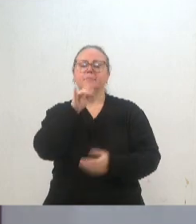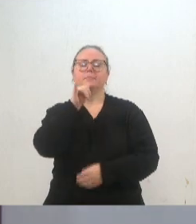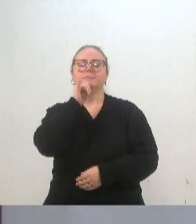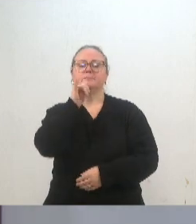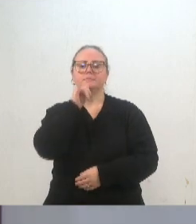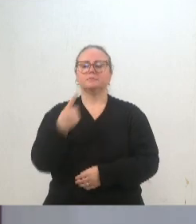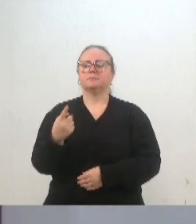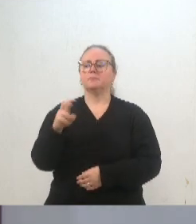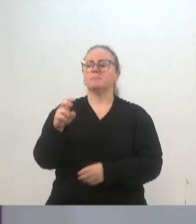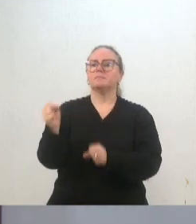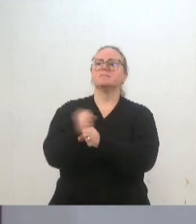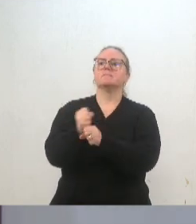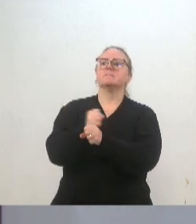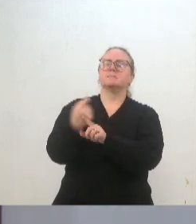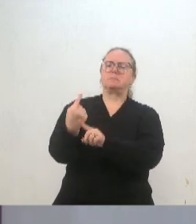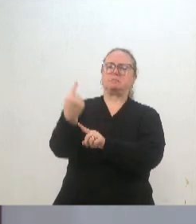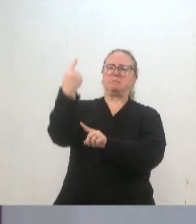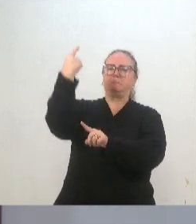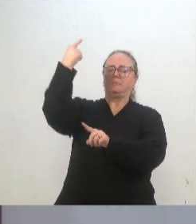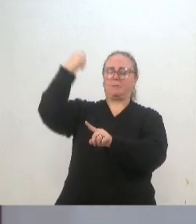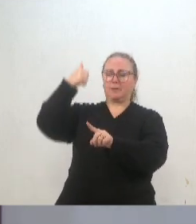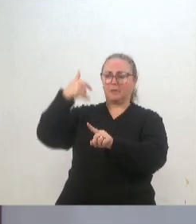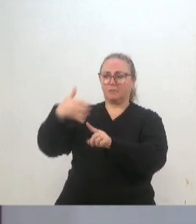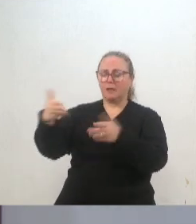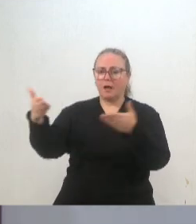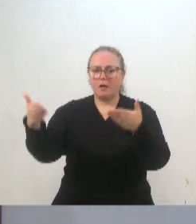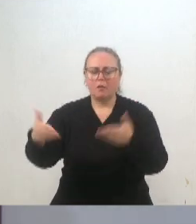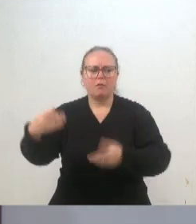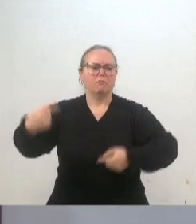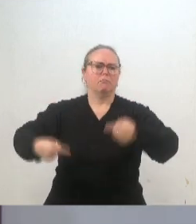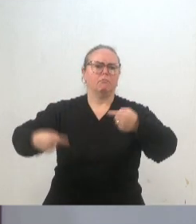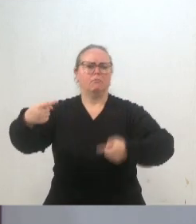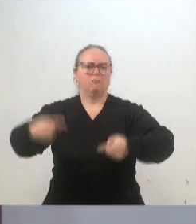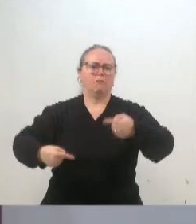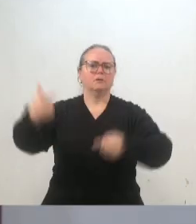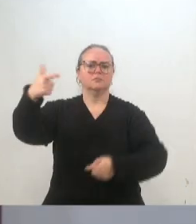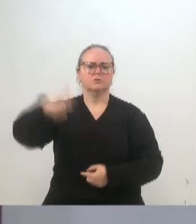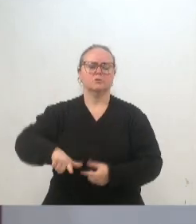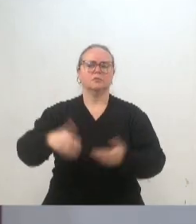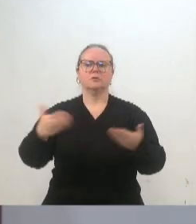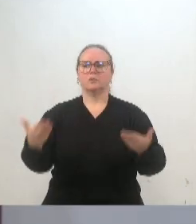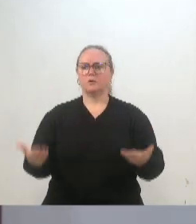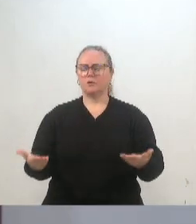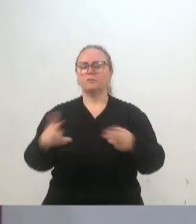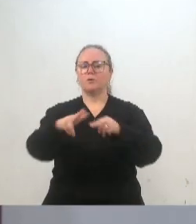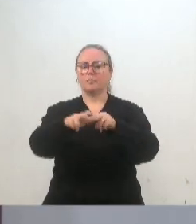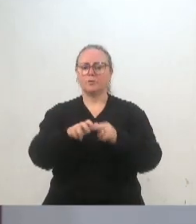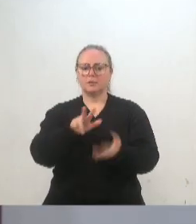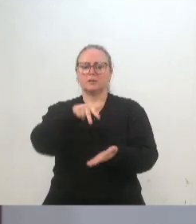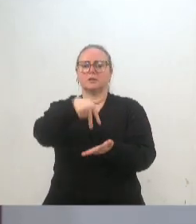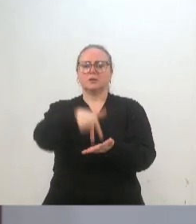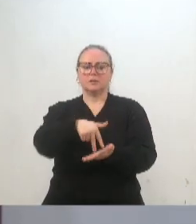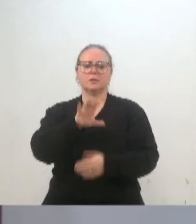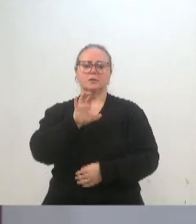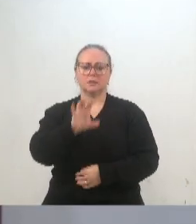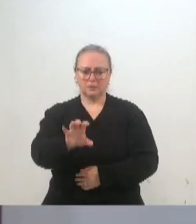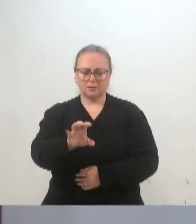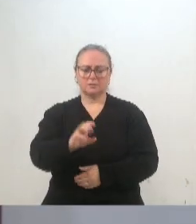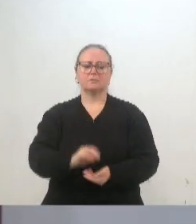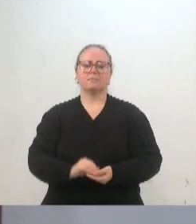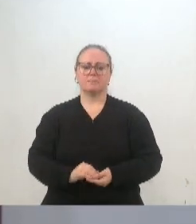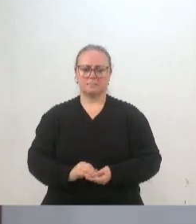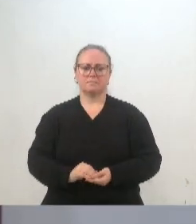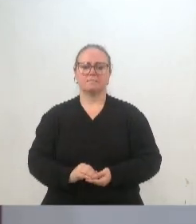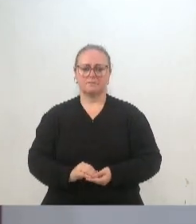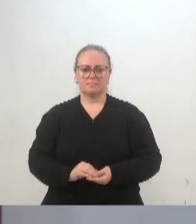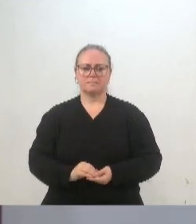problema que surgiu há 15 anos atrás, volte a ser debate público aqui. Então é por isso que eu me manifestei dessa maneira, é por isso que